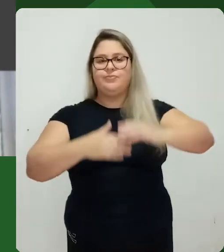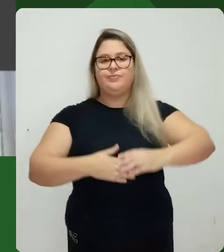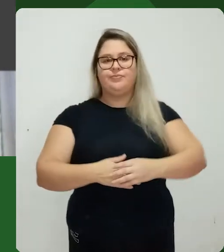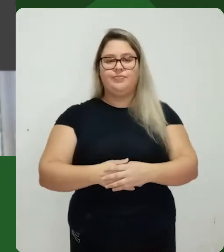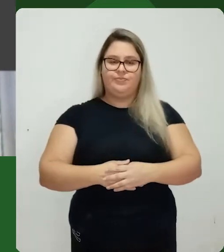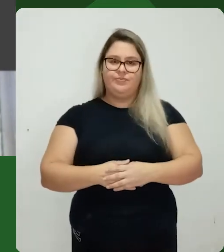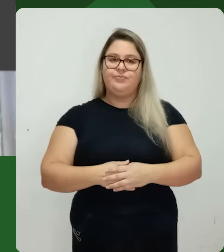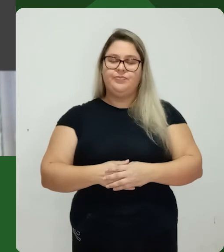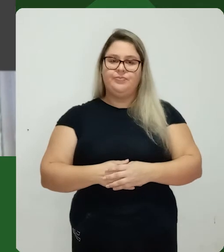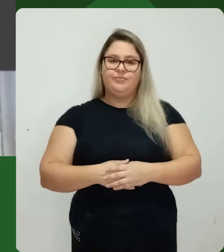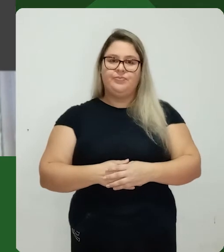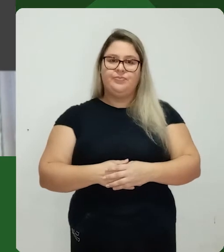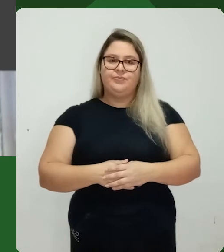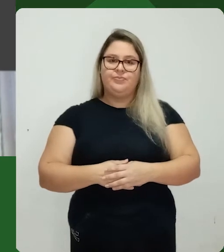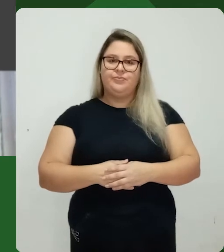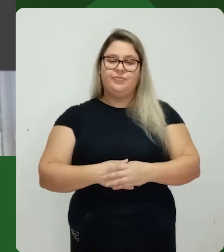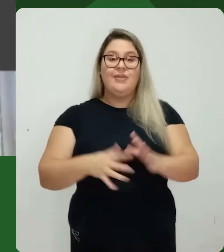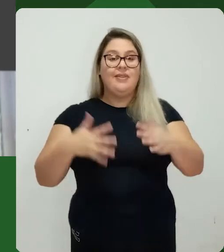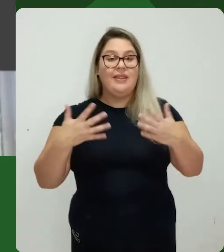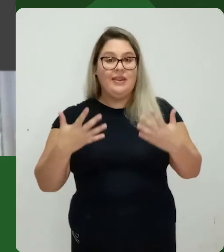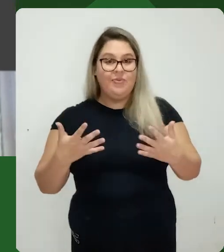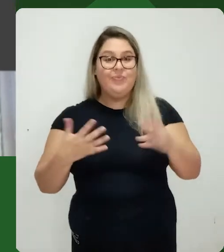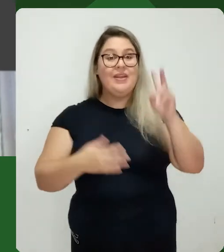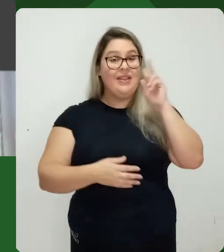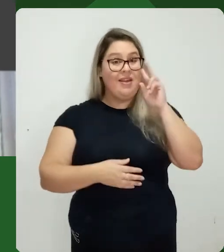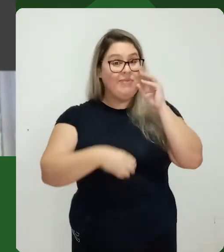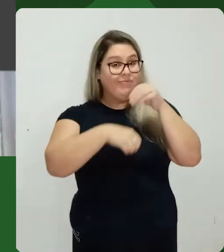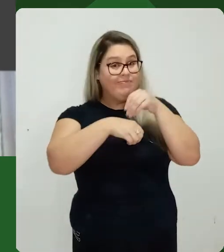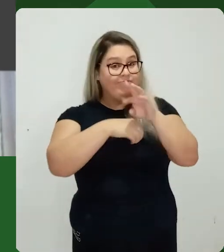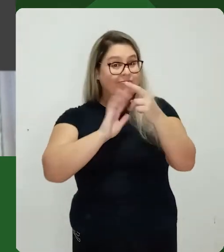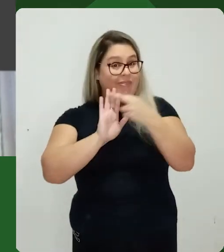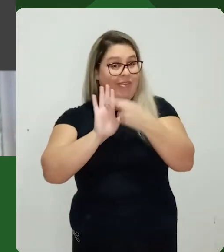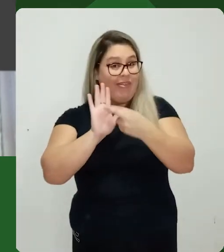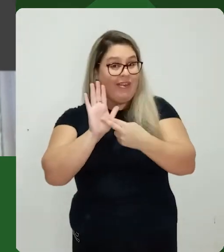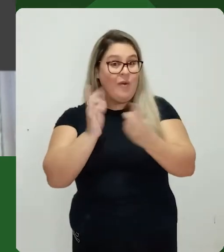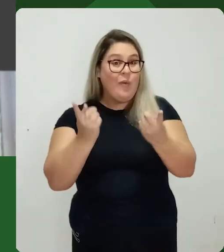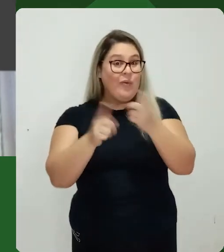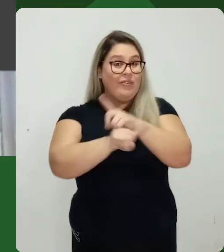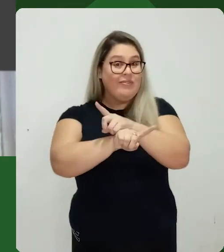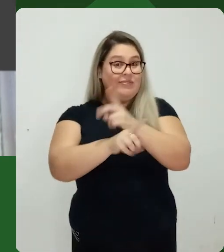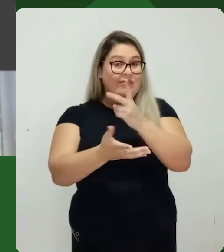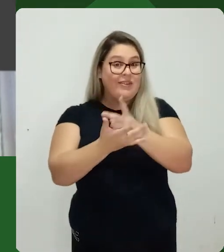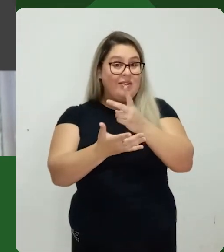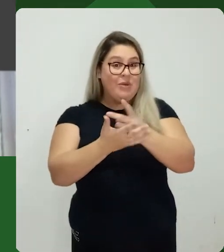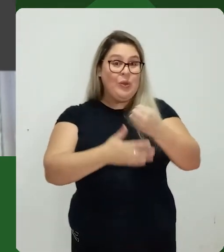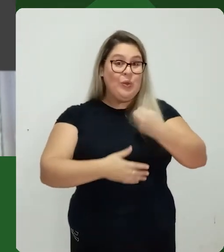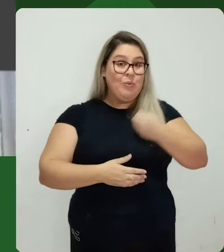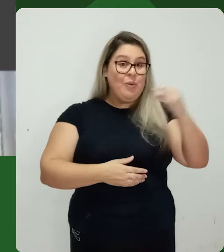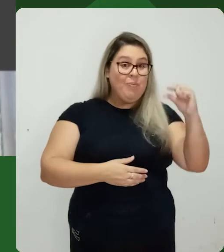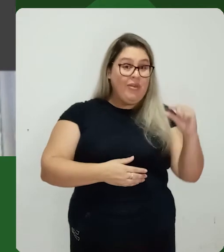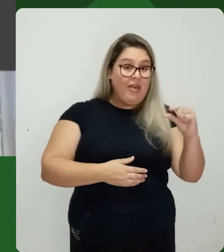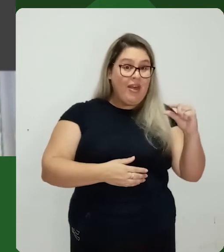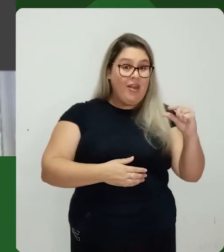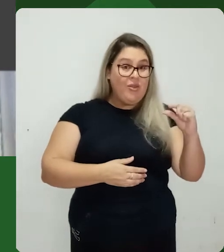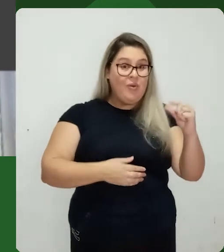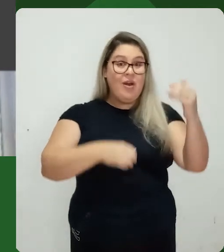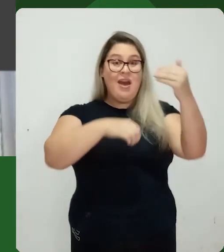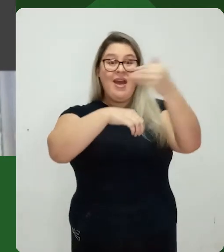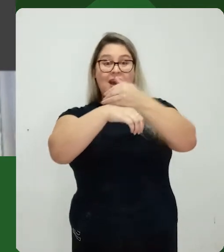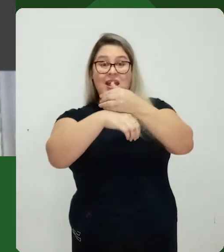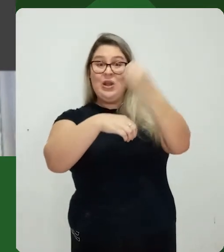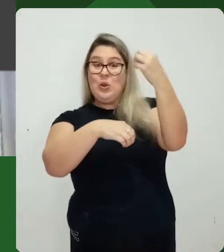vai entrar um pouco volume, digamos assim, de luz, pouca informação. Então, lembra dessa regrinha, sempre invertido,